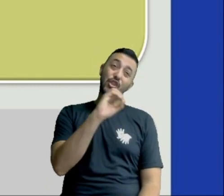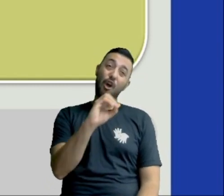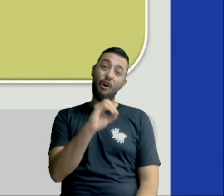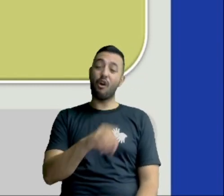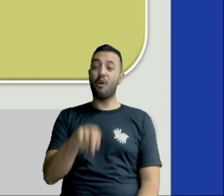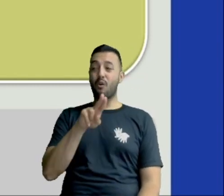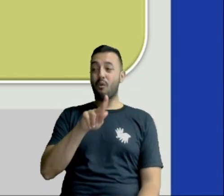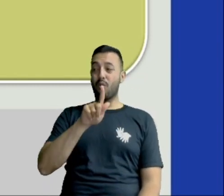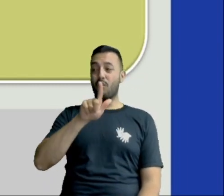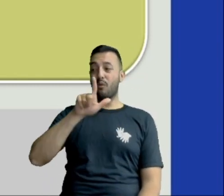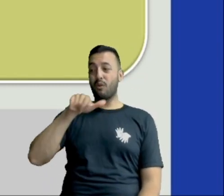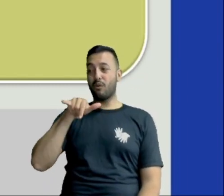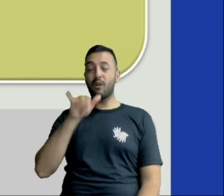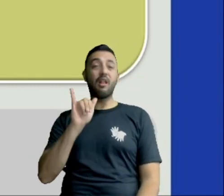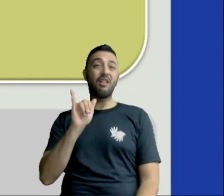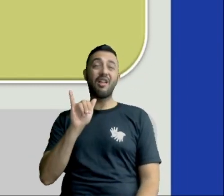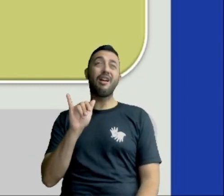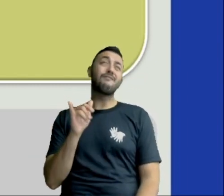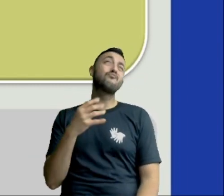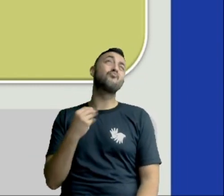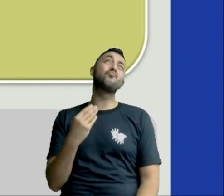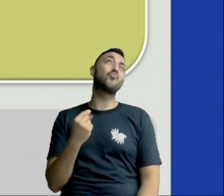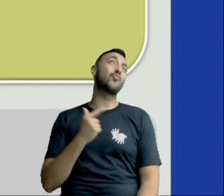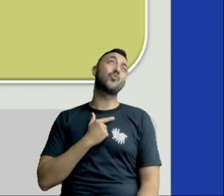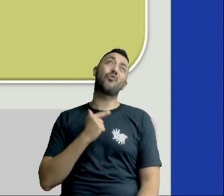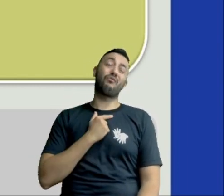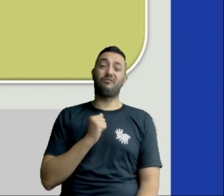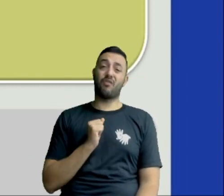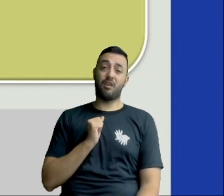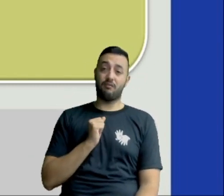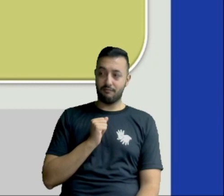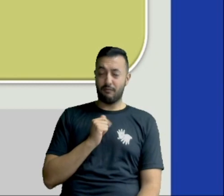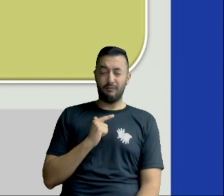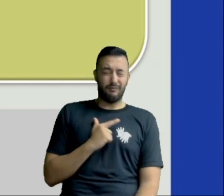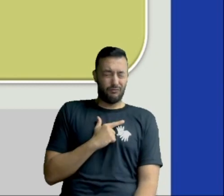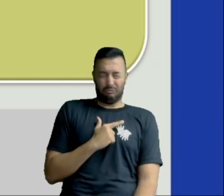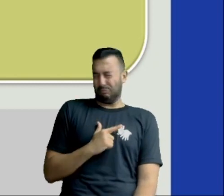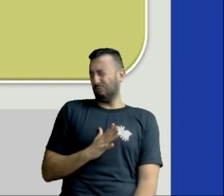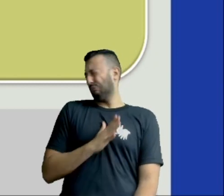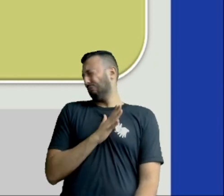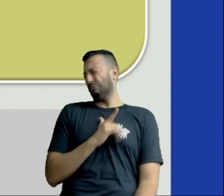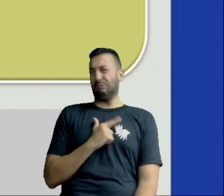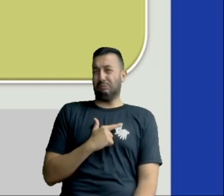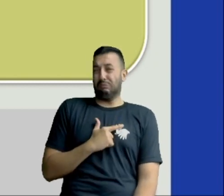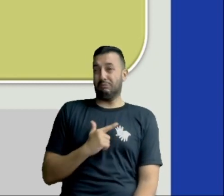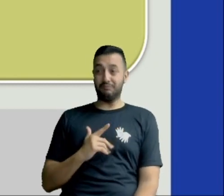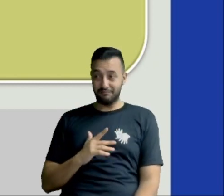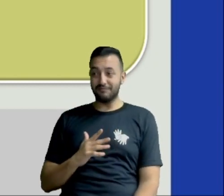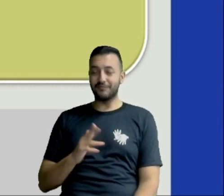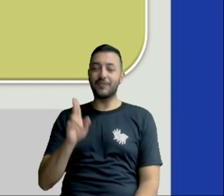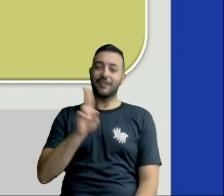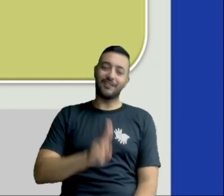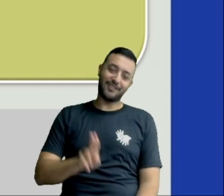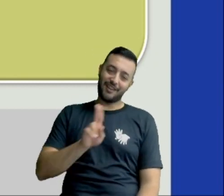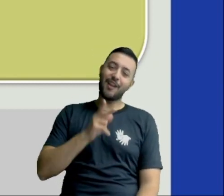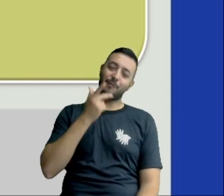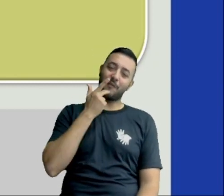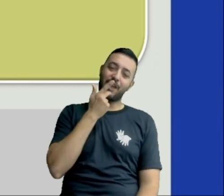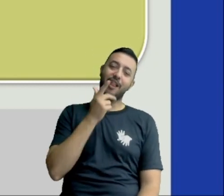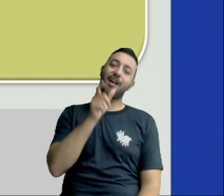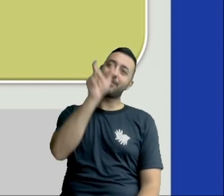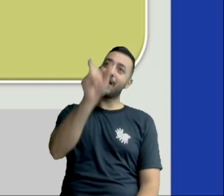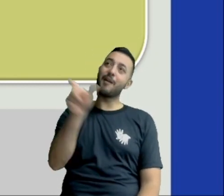So ugly. Então, essas expressões a gente pode utilizar quando nós estamos falando sobre a aparência de alguém.